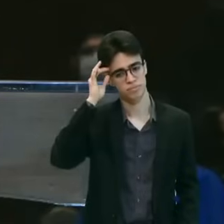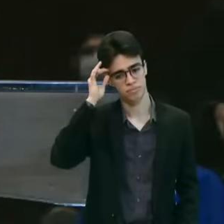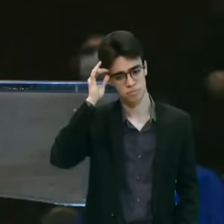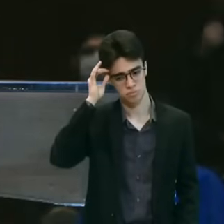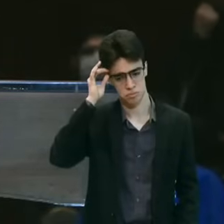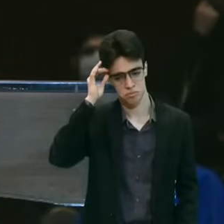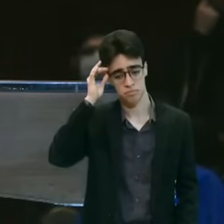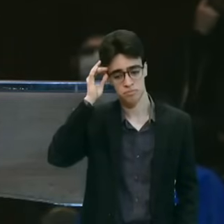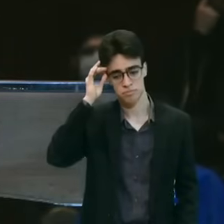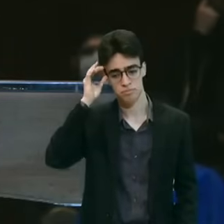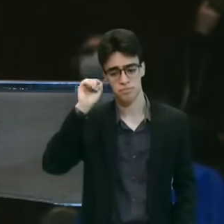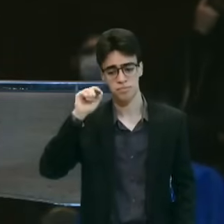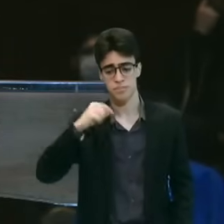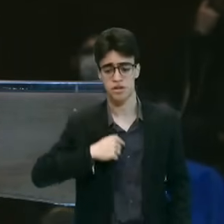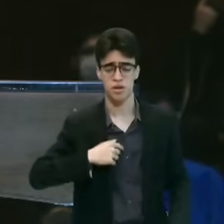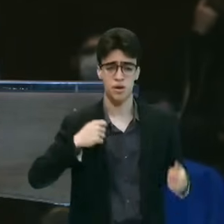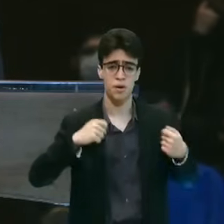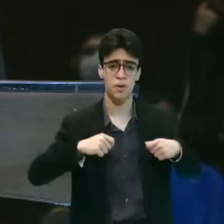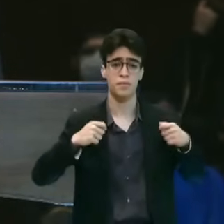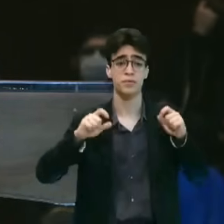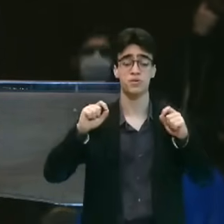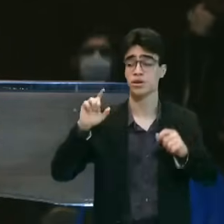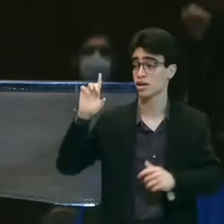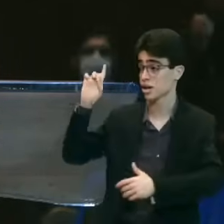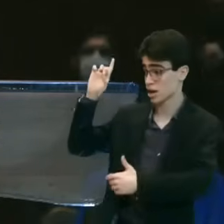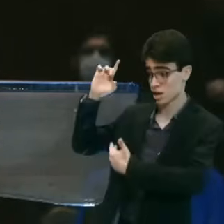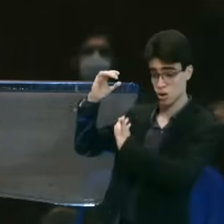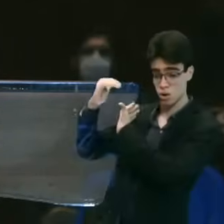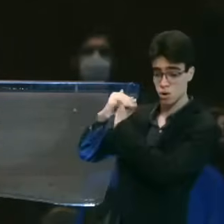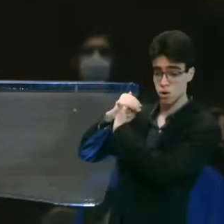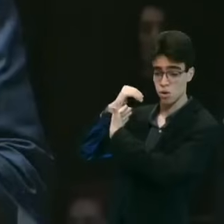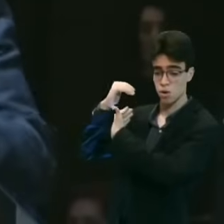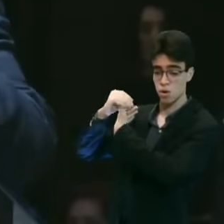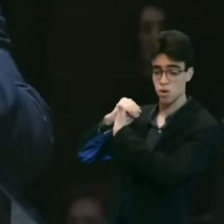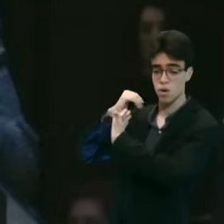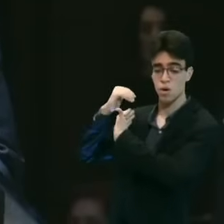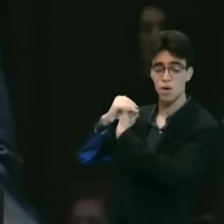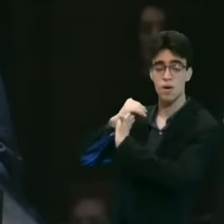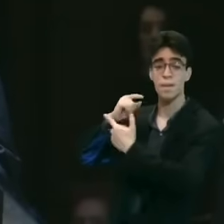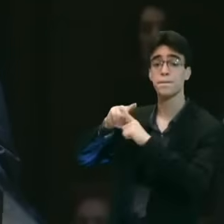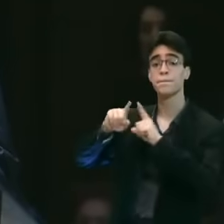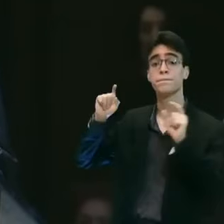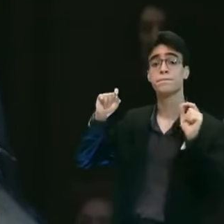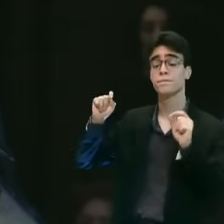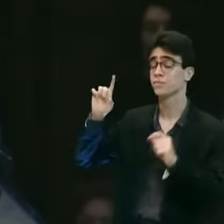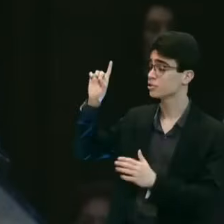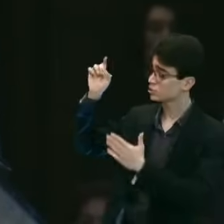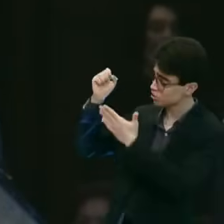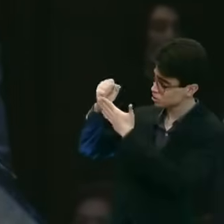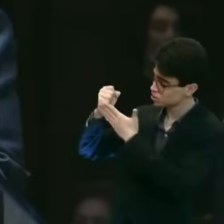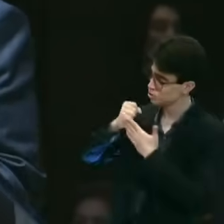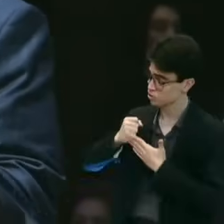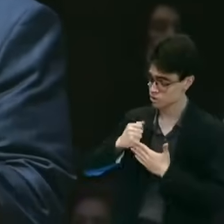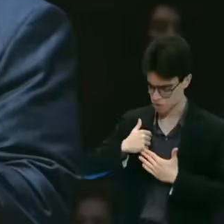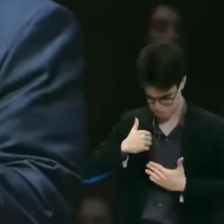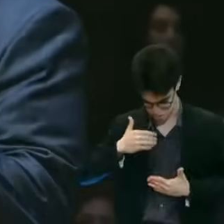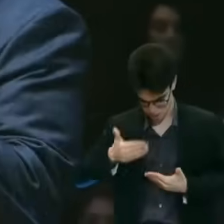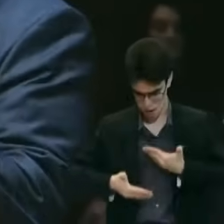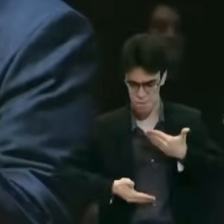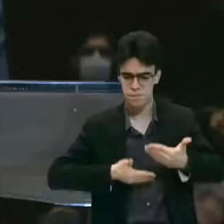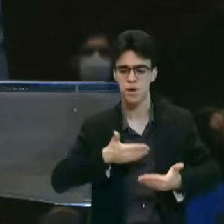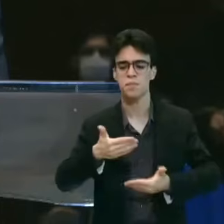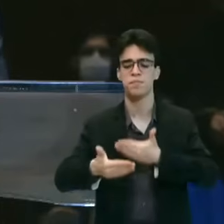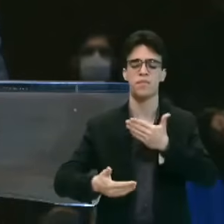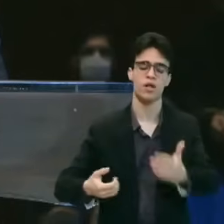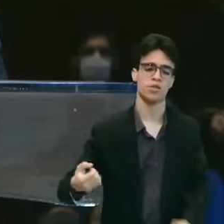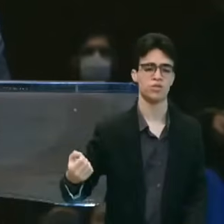E você precisa não só do conselho de Deus, mas da ajuda do Senhor para construir algo novo nos